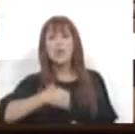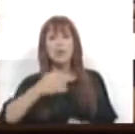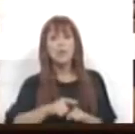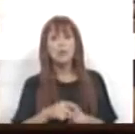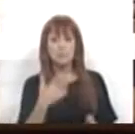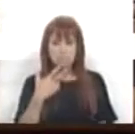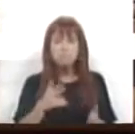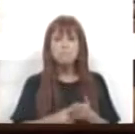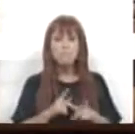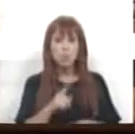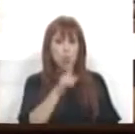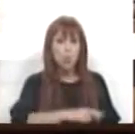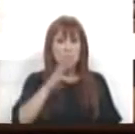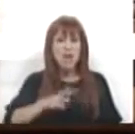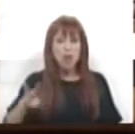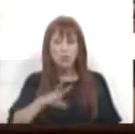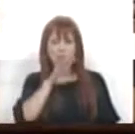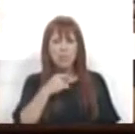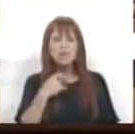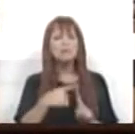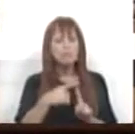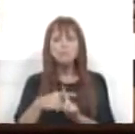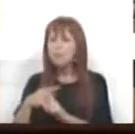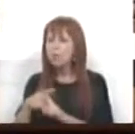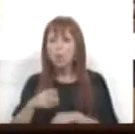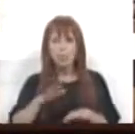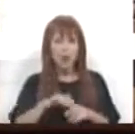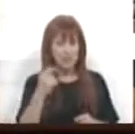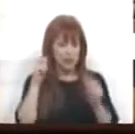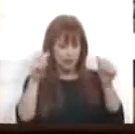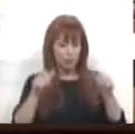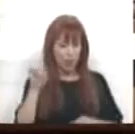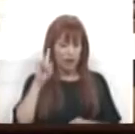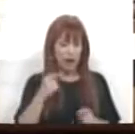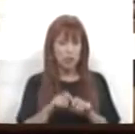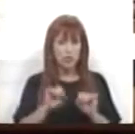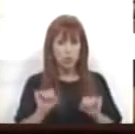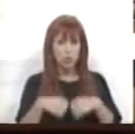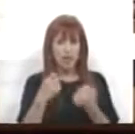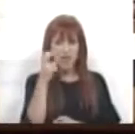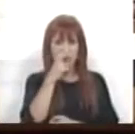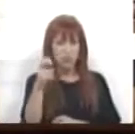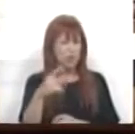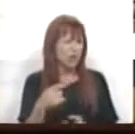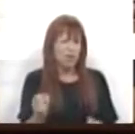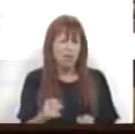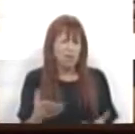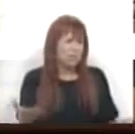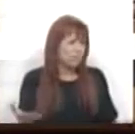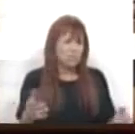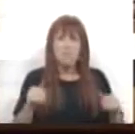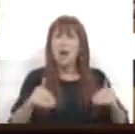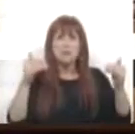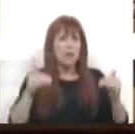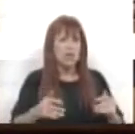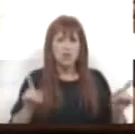que verdadeiramente 1 milhão de famílias será beneficiada por esta tarifa social de energia. Não é nada menos,